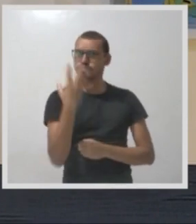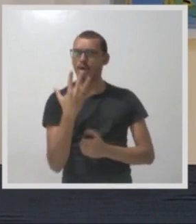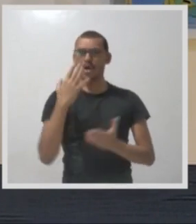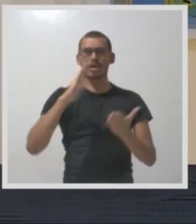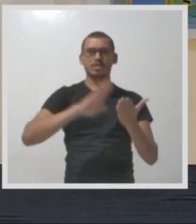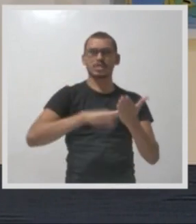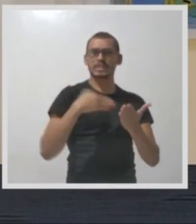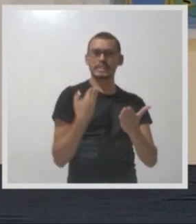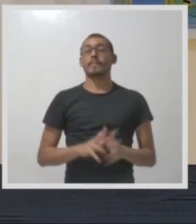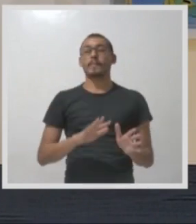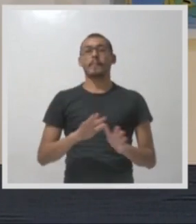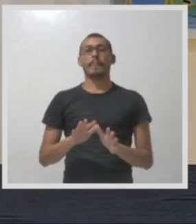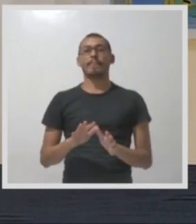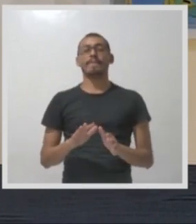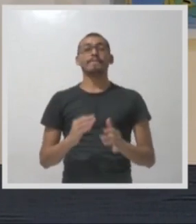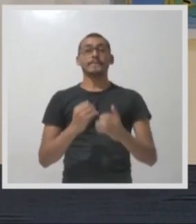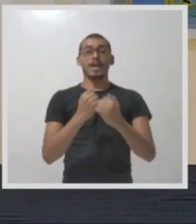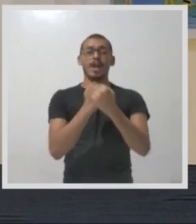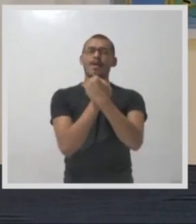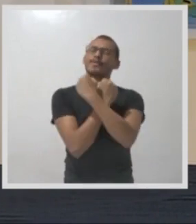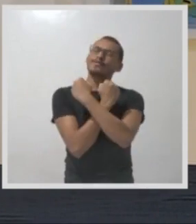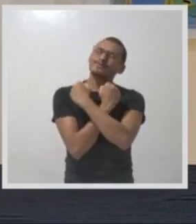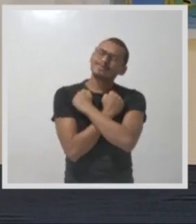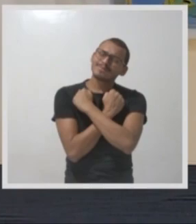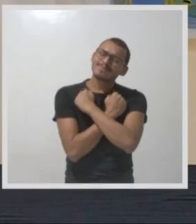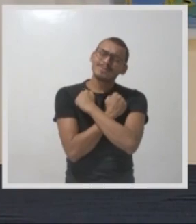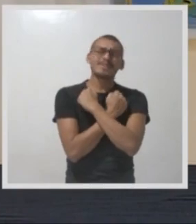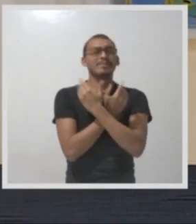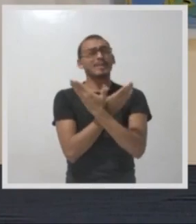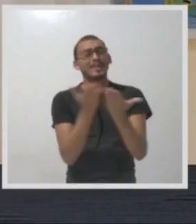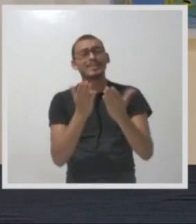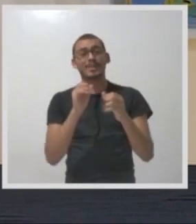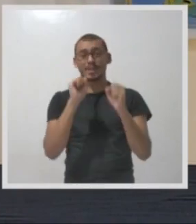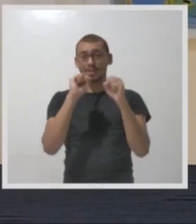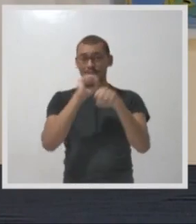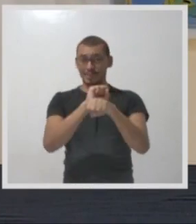texto. Tudo bem? Um forte abraço. Espero você na próxima. Até mais!